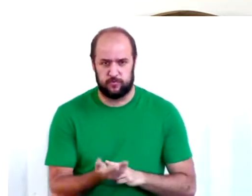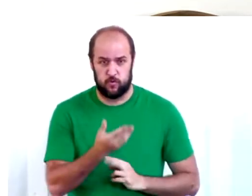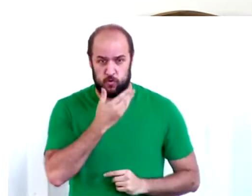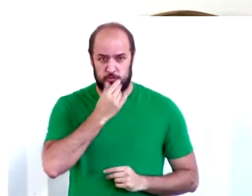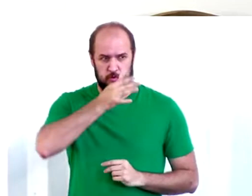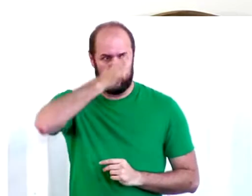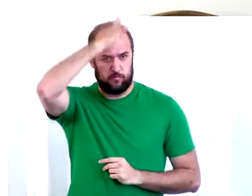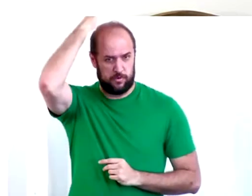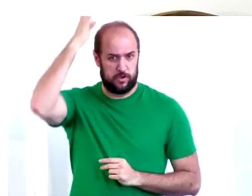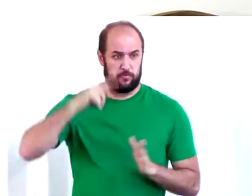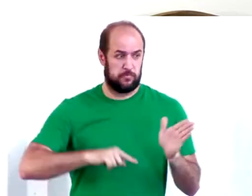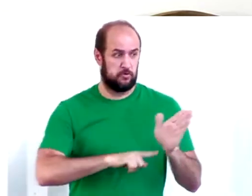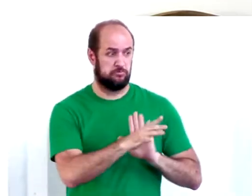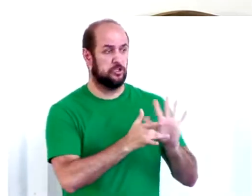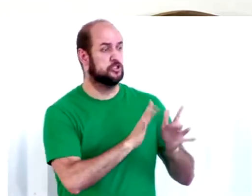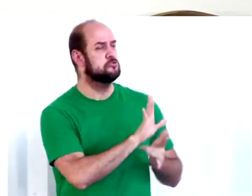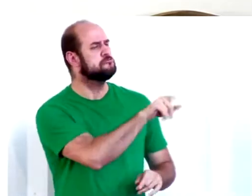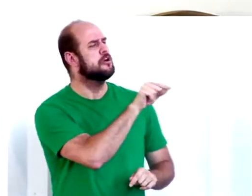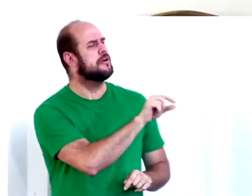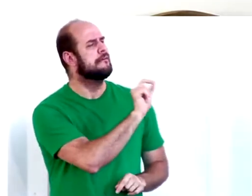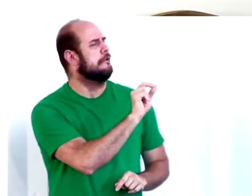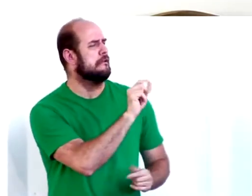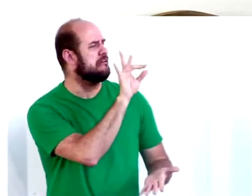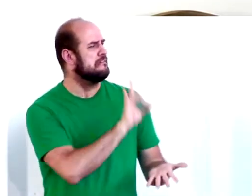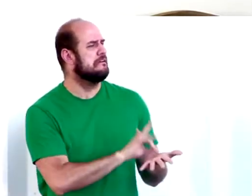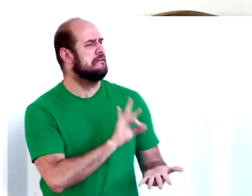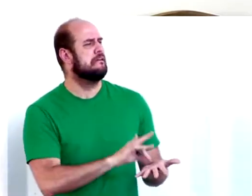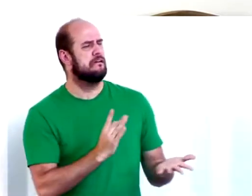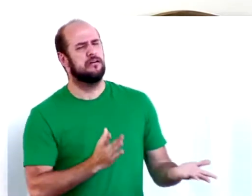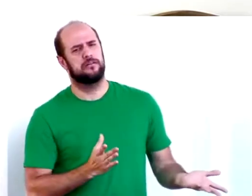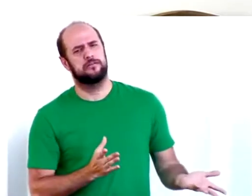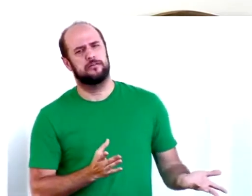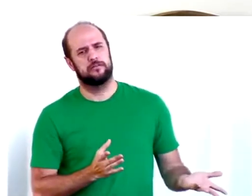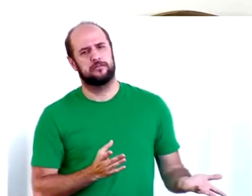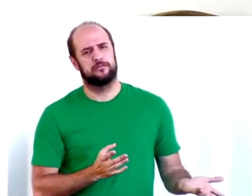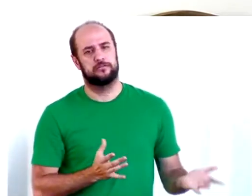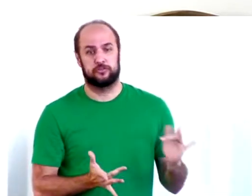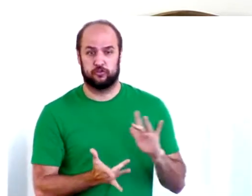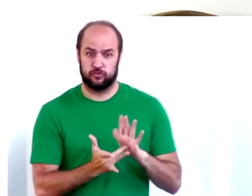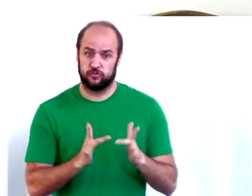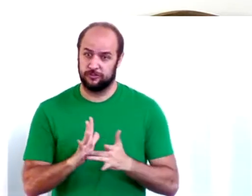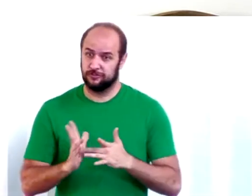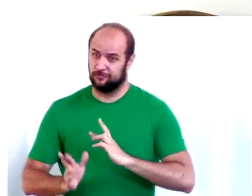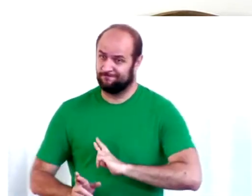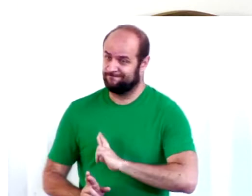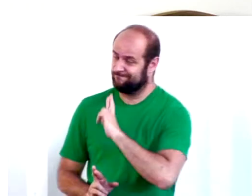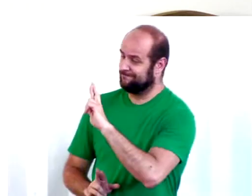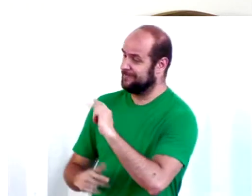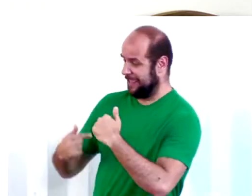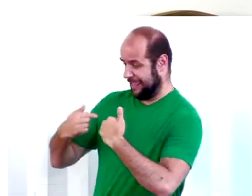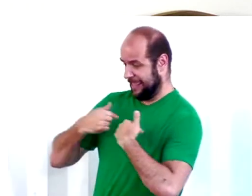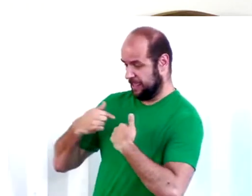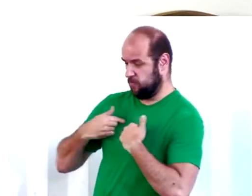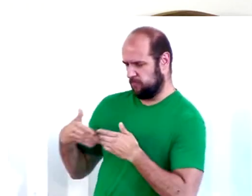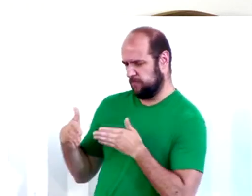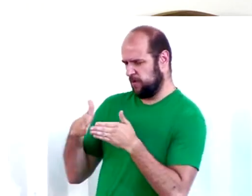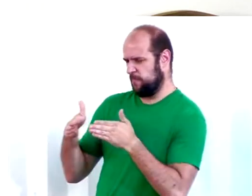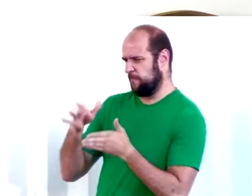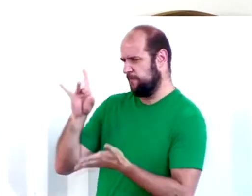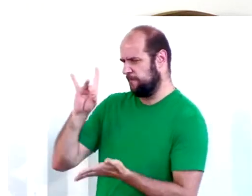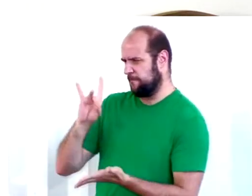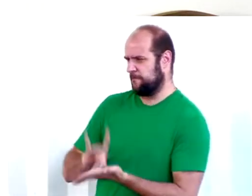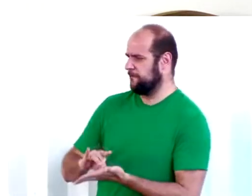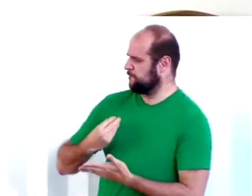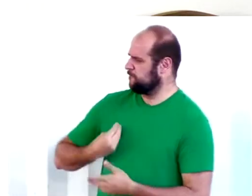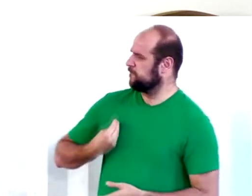romano perguntou para Jesus, o que é a verdade? Jesus disse, eu sou o caminho, a